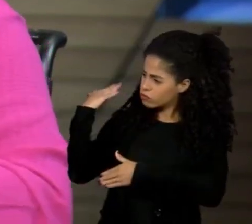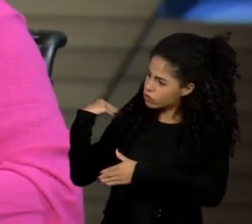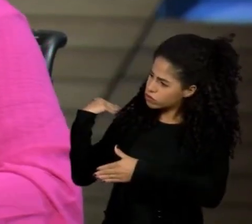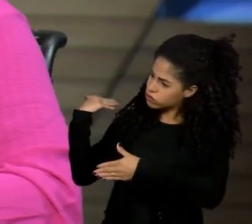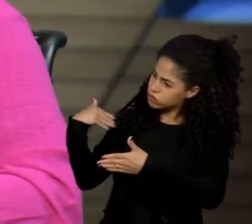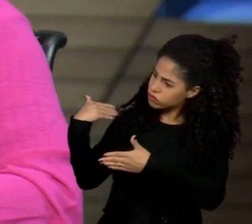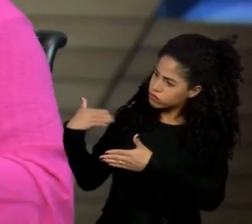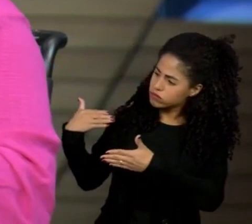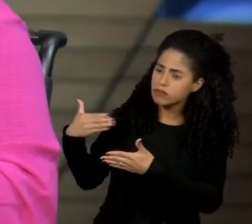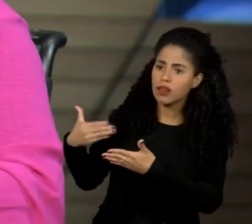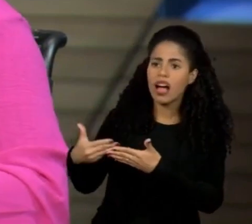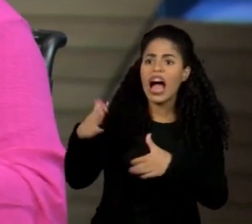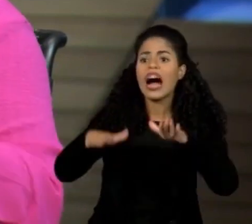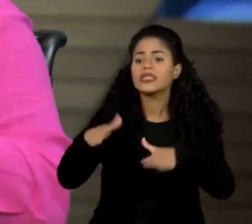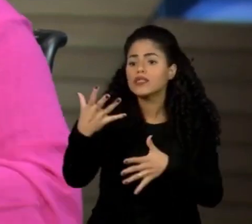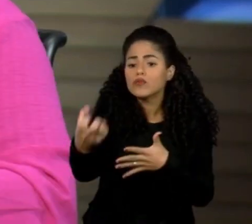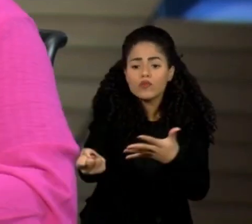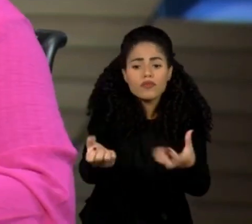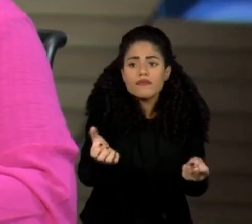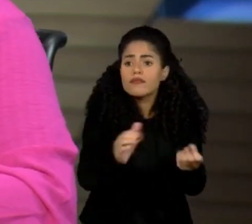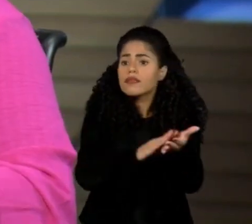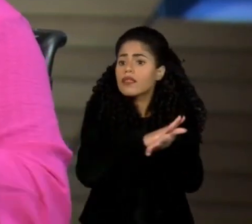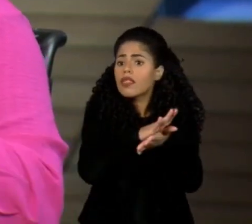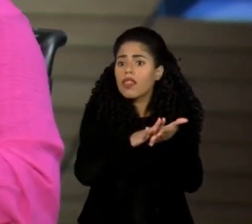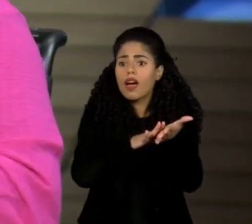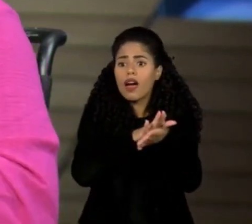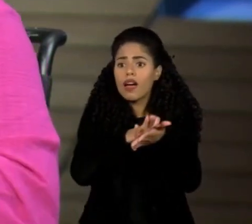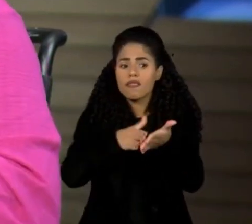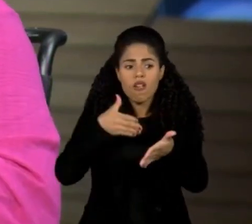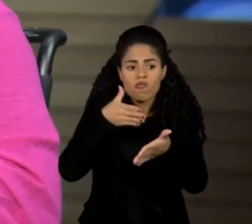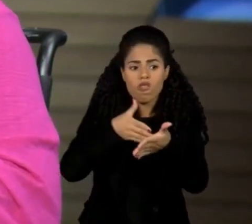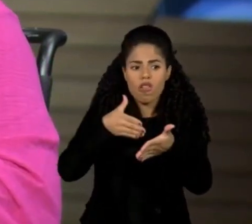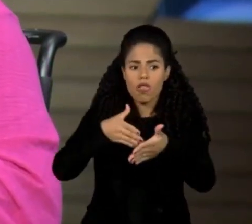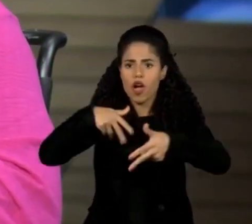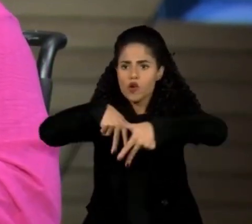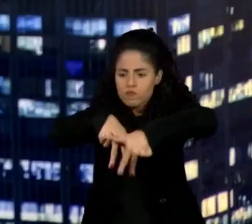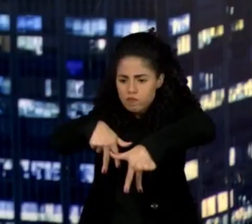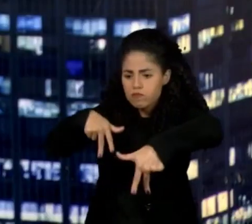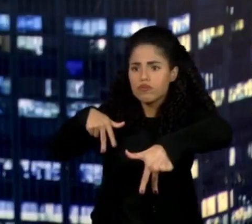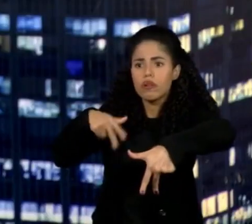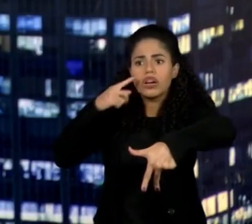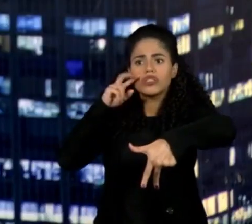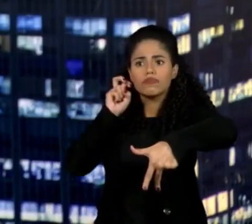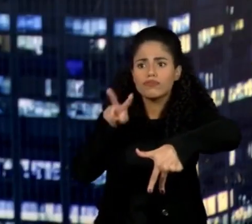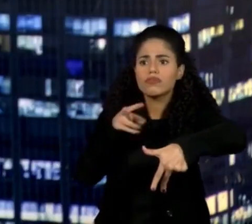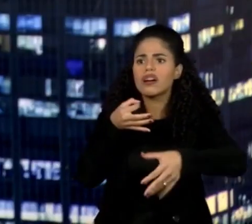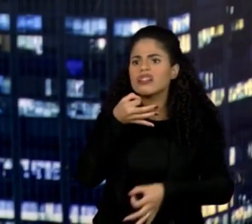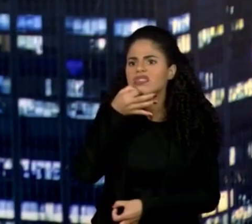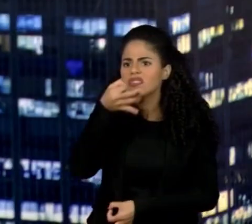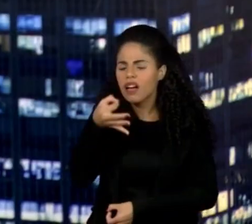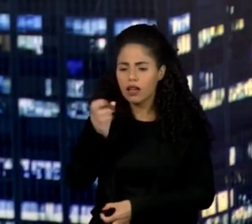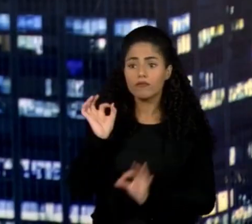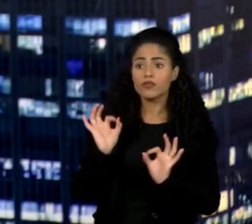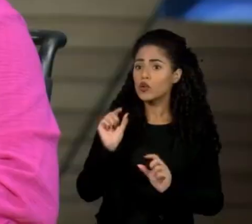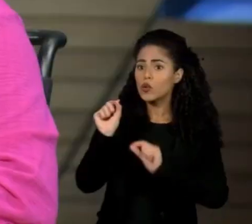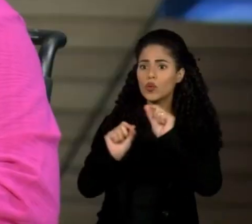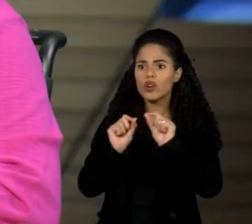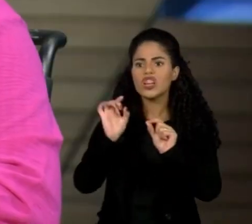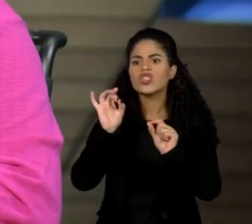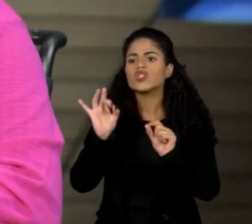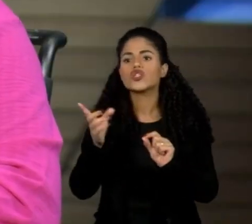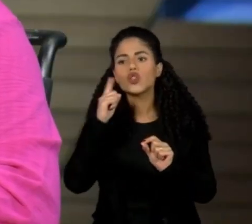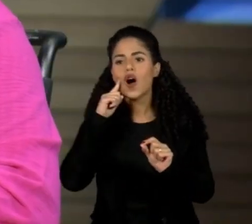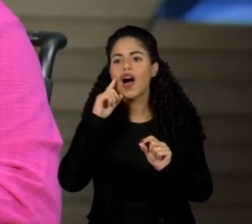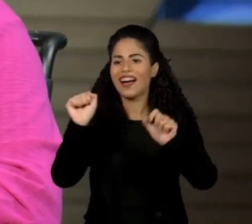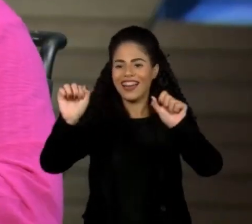não são aceitos estão barrados e é muito importante que a gente tenha esse olhar ítico porque senão a gente vai se a ter somente as